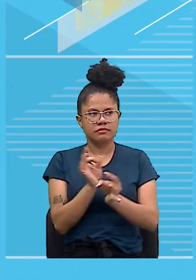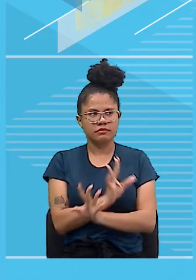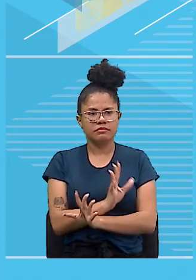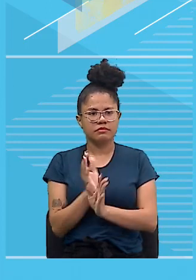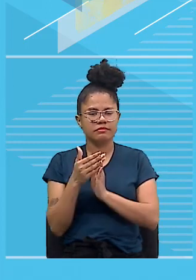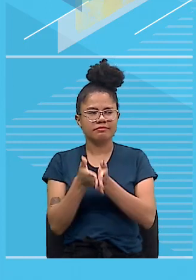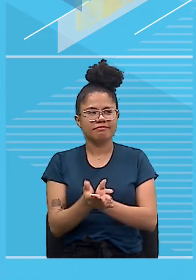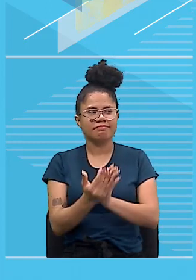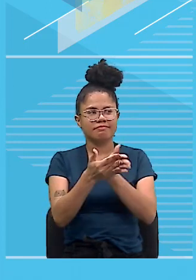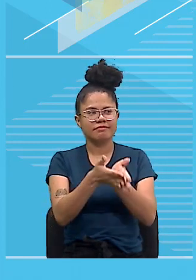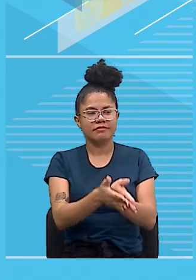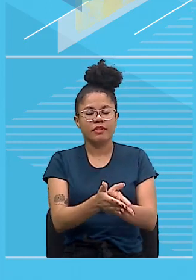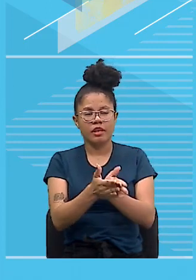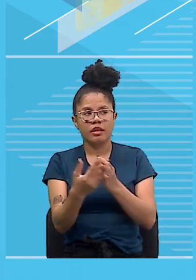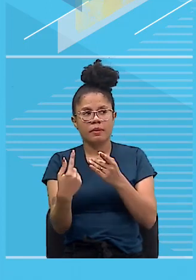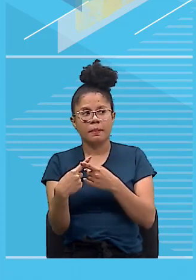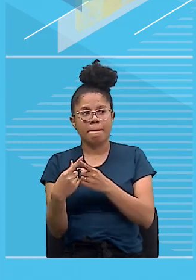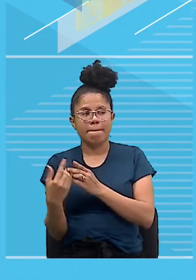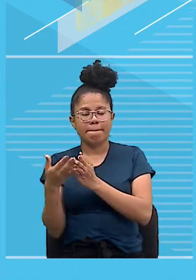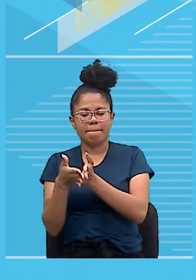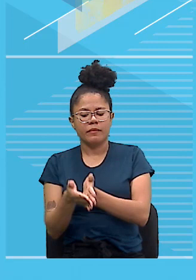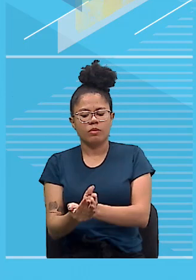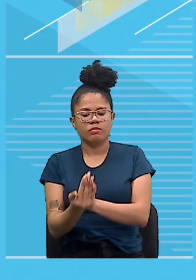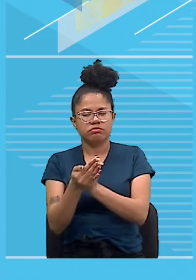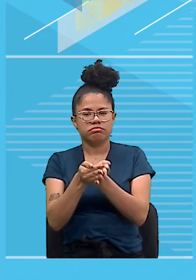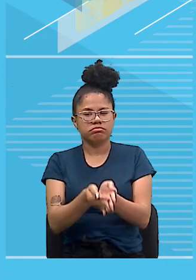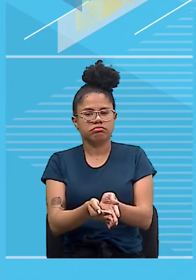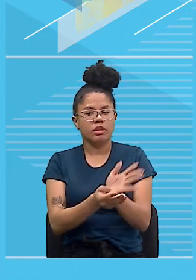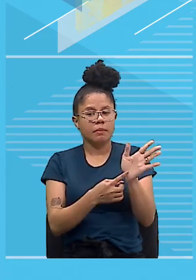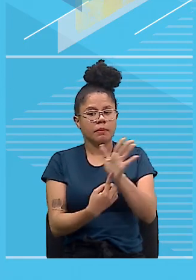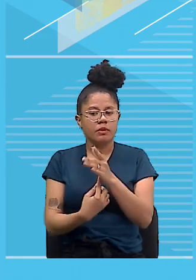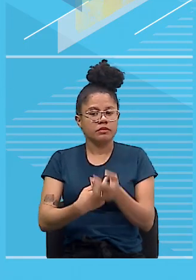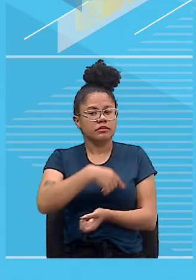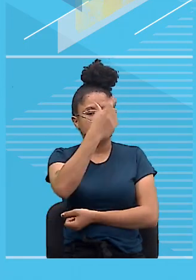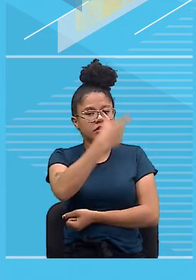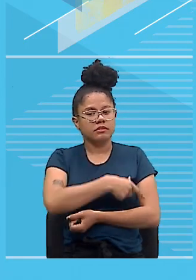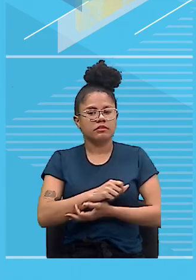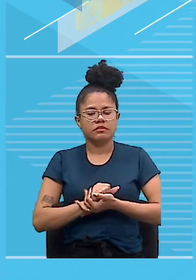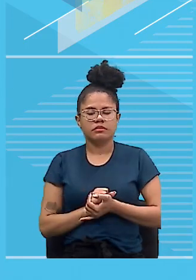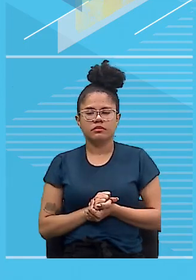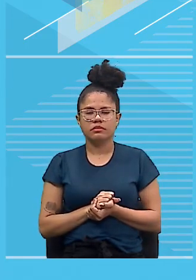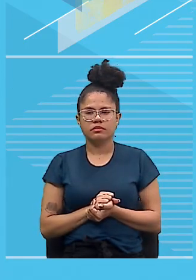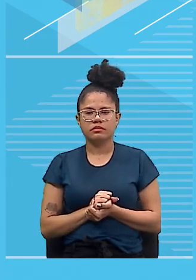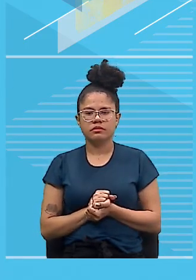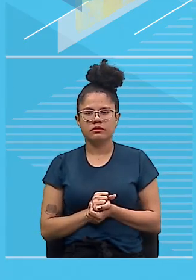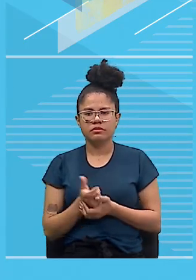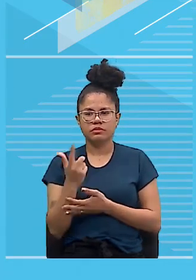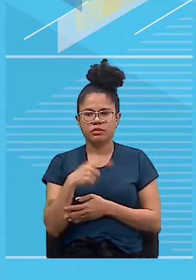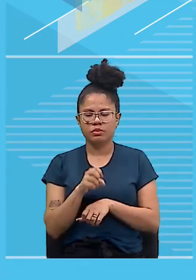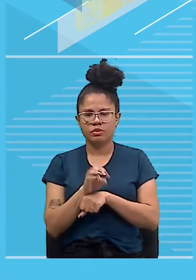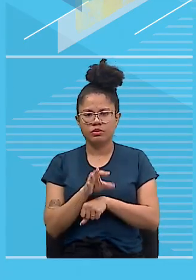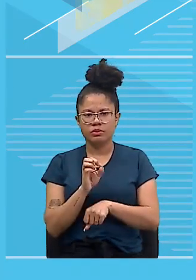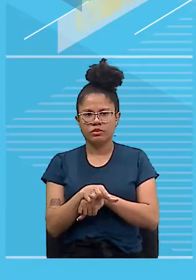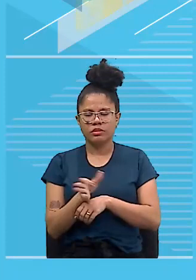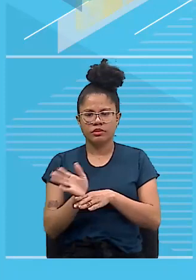vão para alto mar jogam traz a imagem aqui Daniel eu vou dar outra indicação de